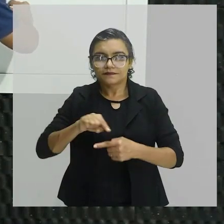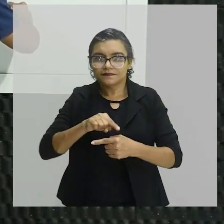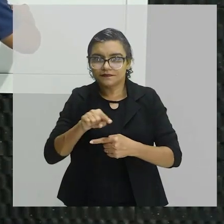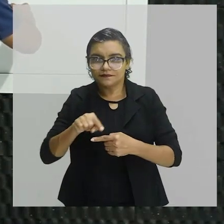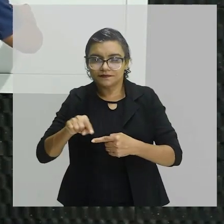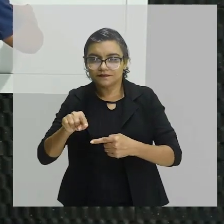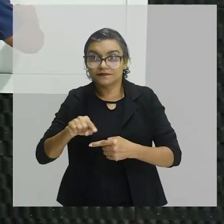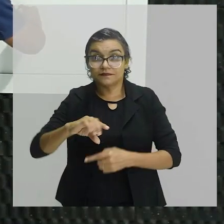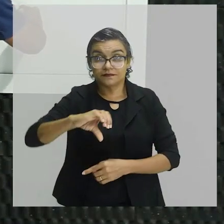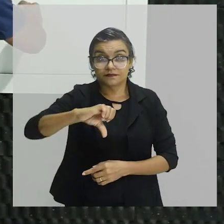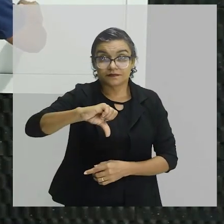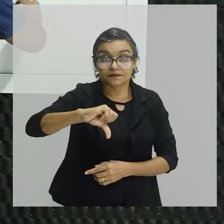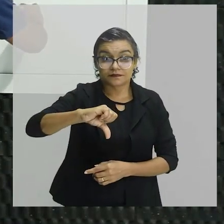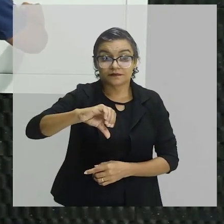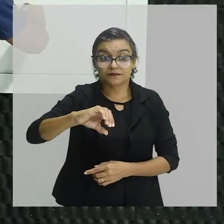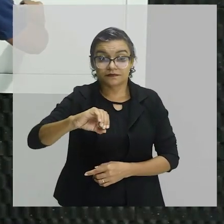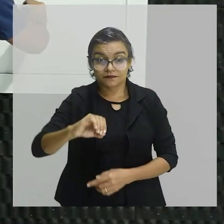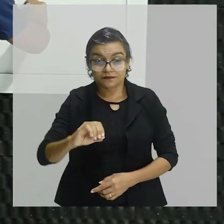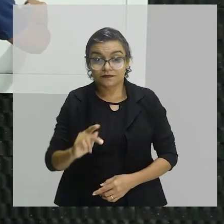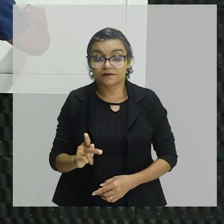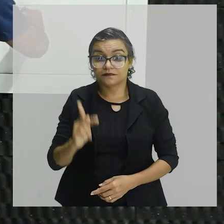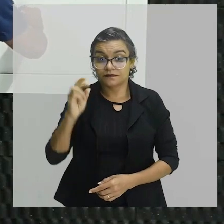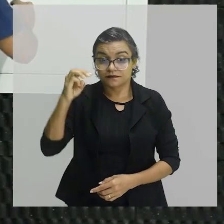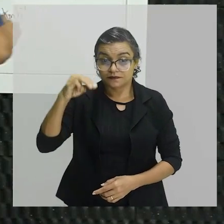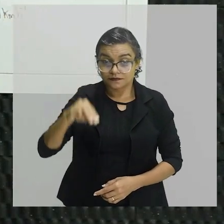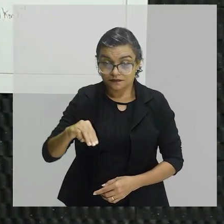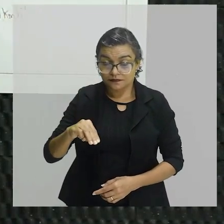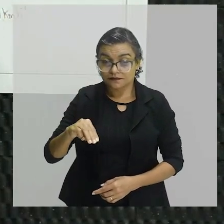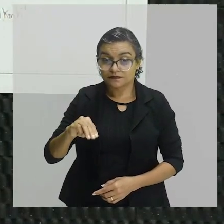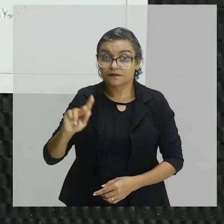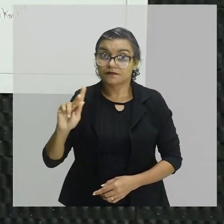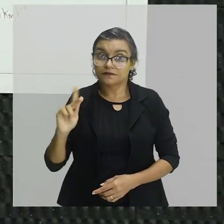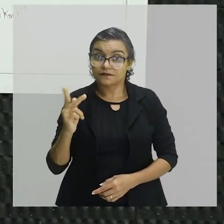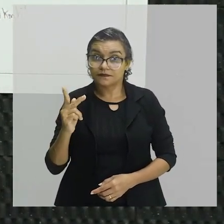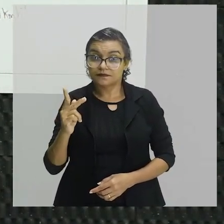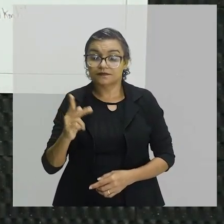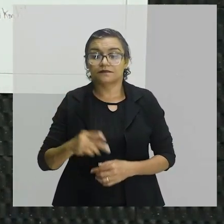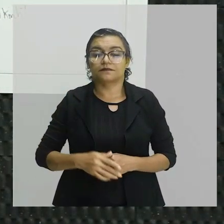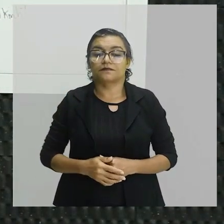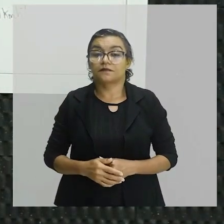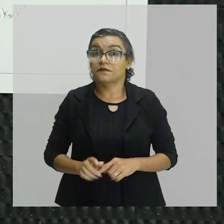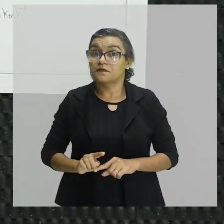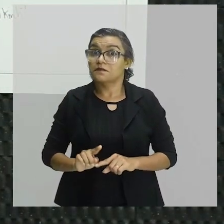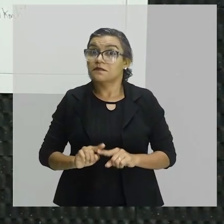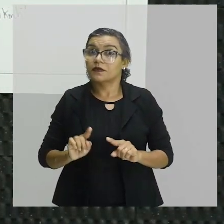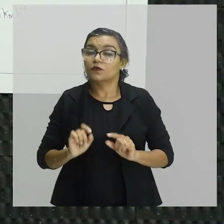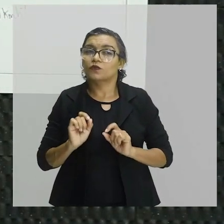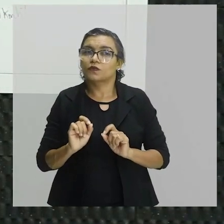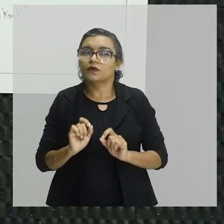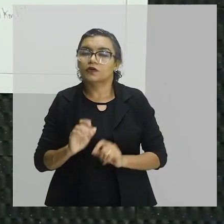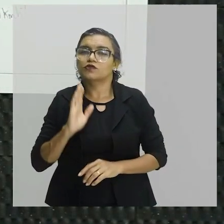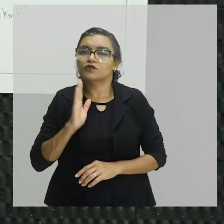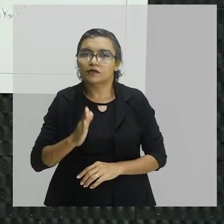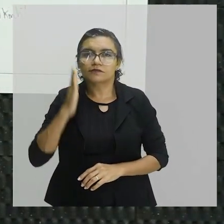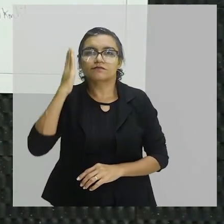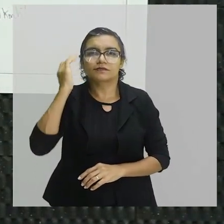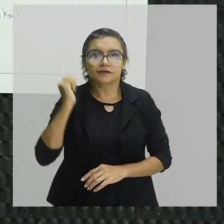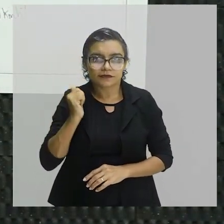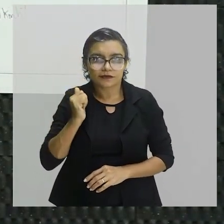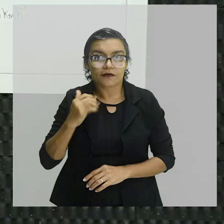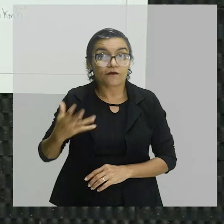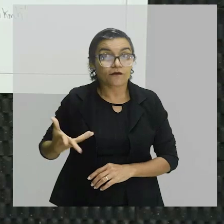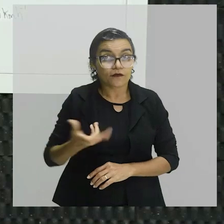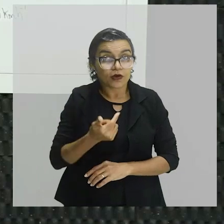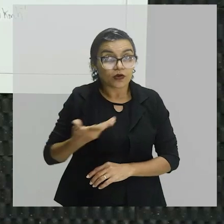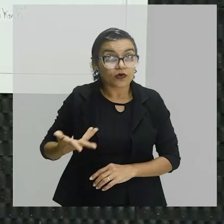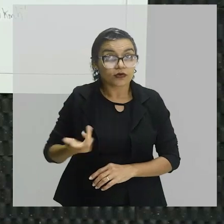90 km por hora, tá ok? Só que é o seguinte, então eu sei qual foi a velocidade em que ele